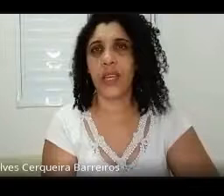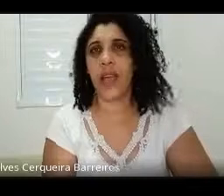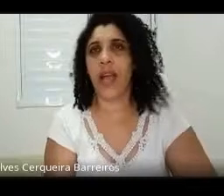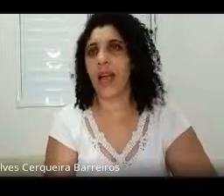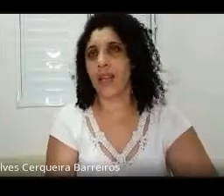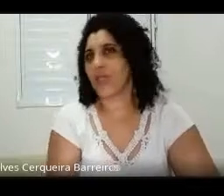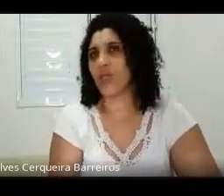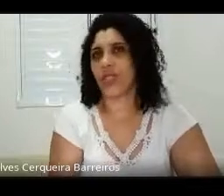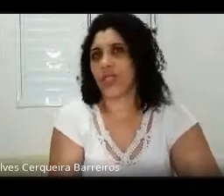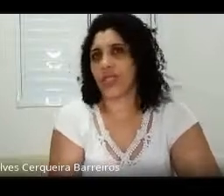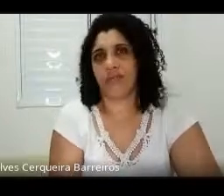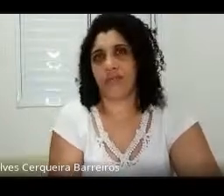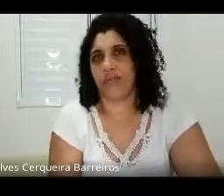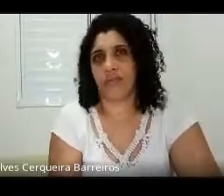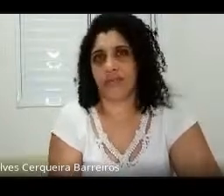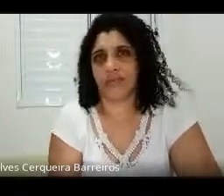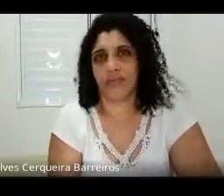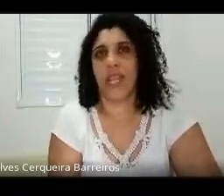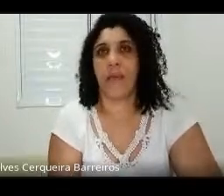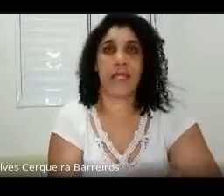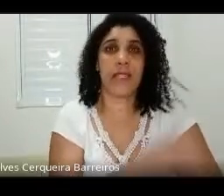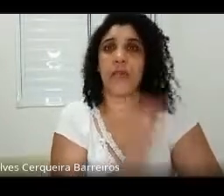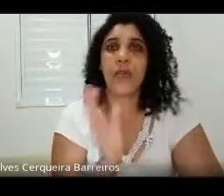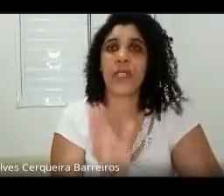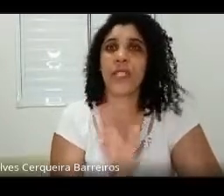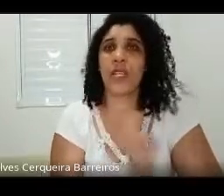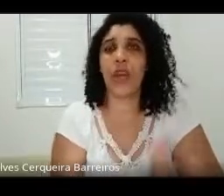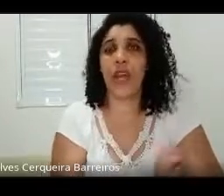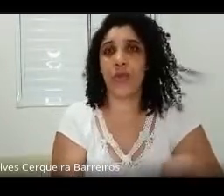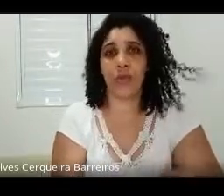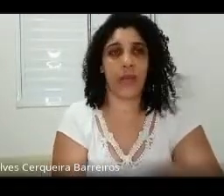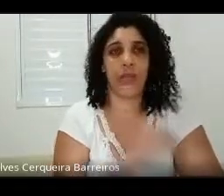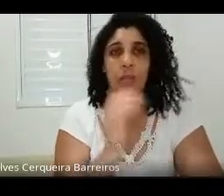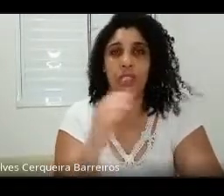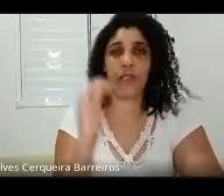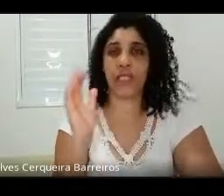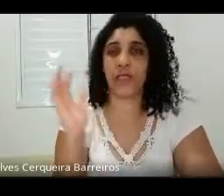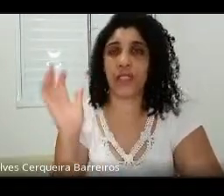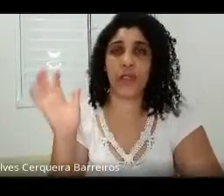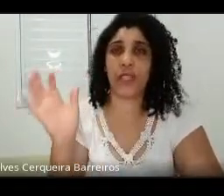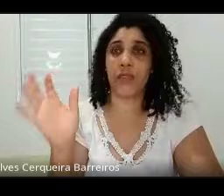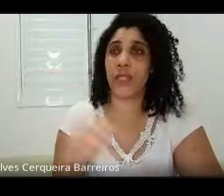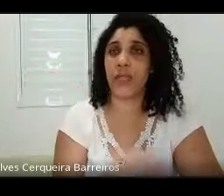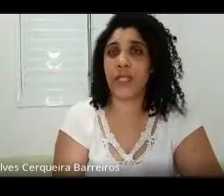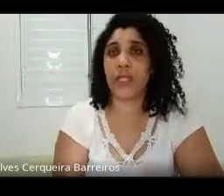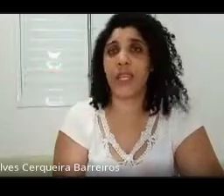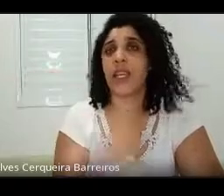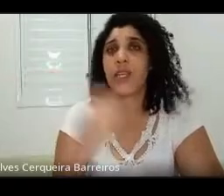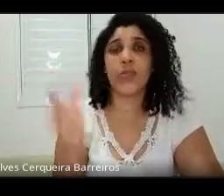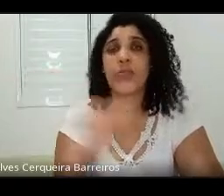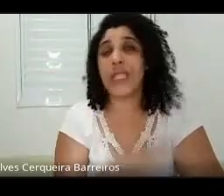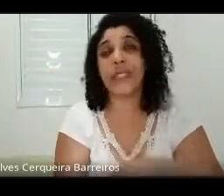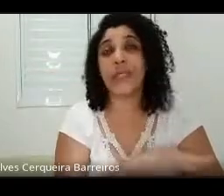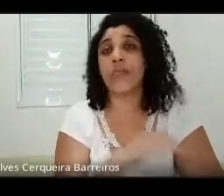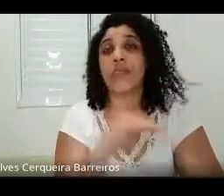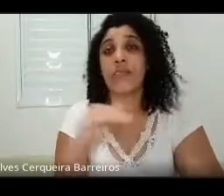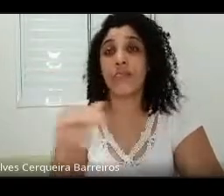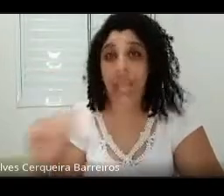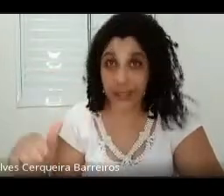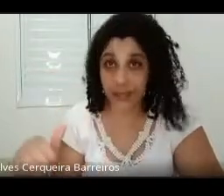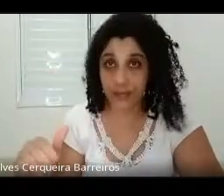de astrologia. Mas a mesma coisa na língua oral. A pessoa pode estar falando ali, e o outro não está